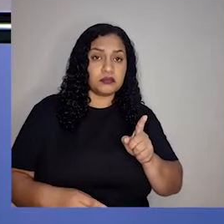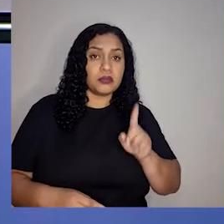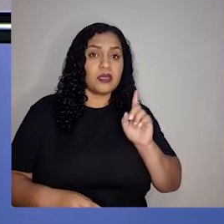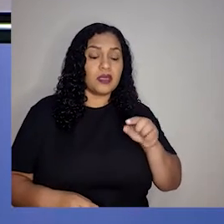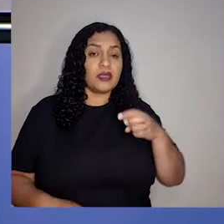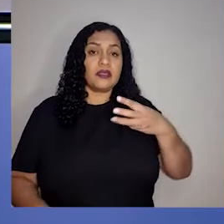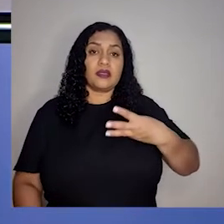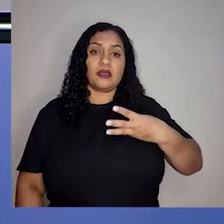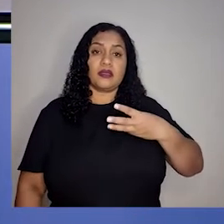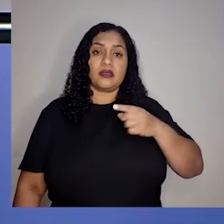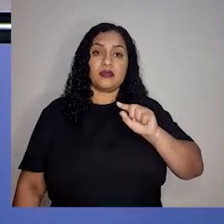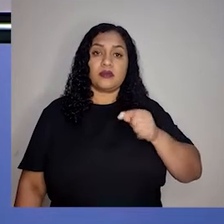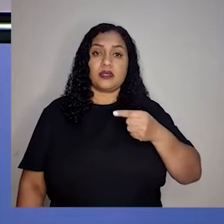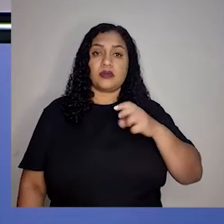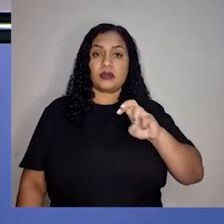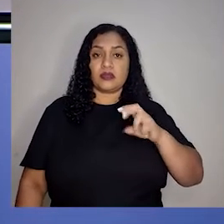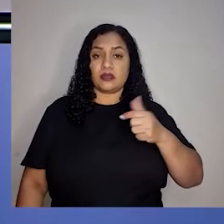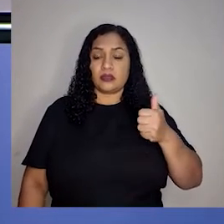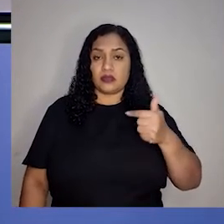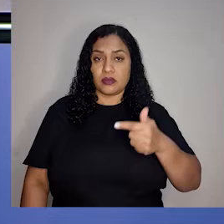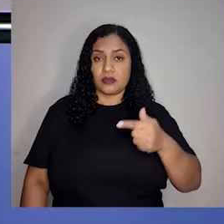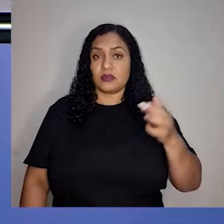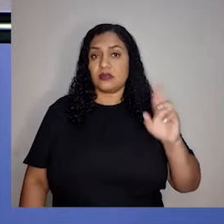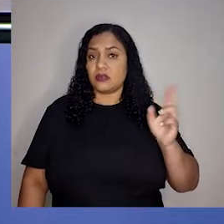dá 3.512